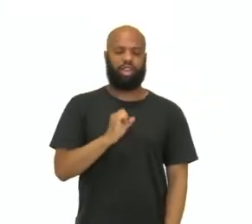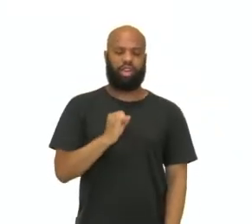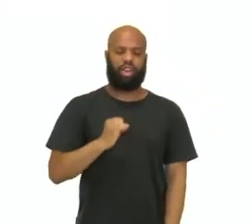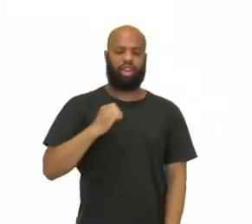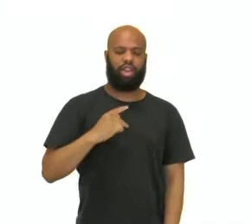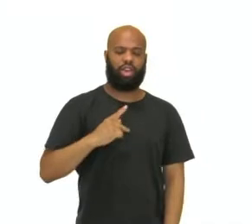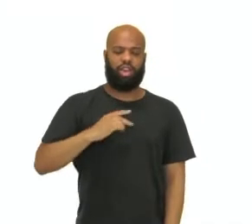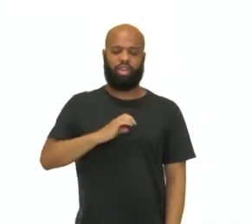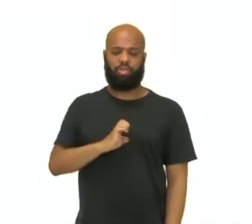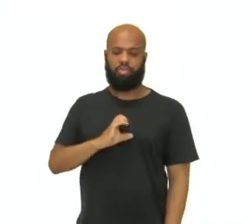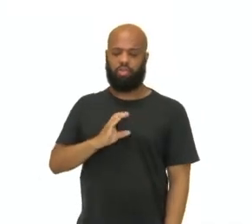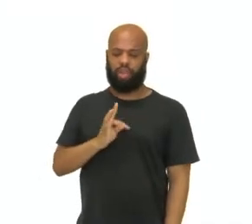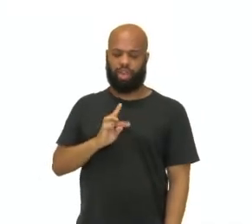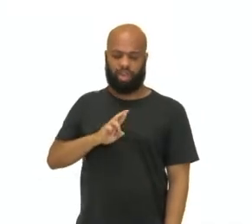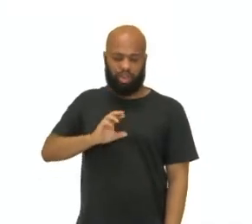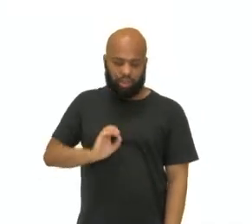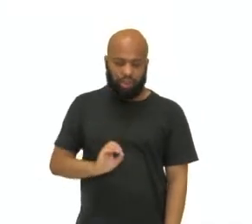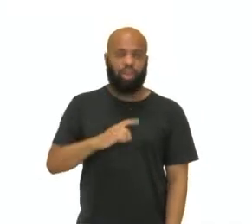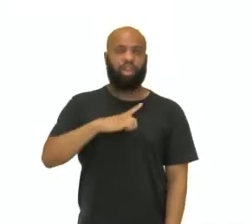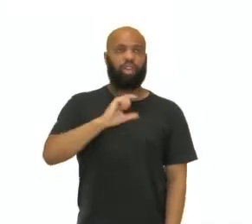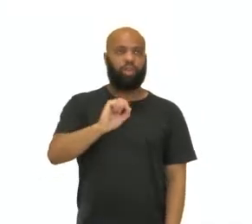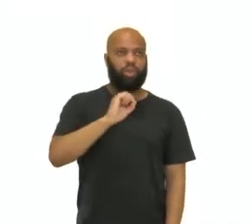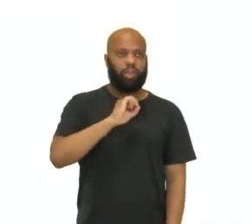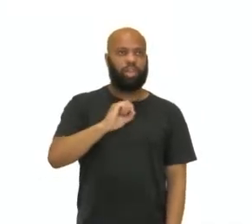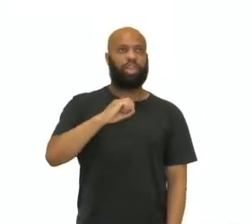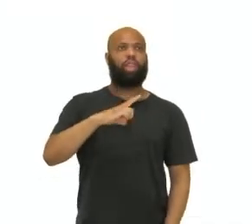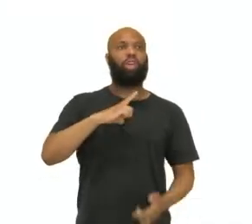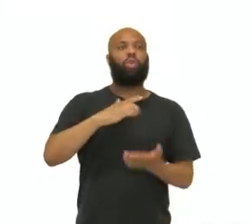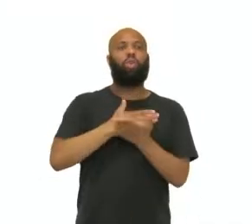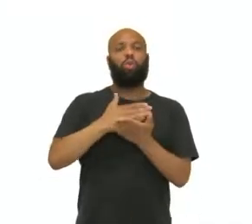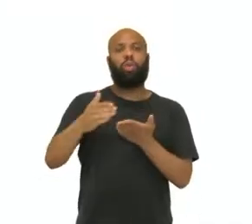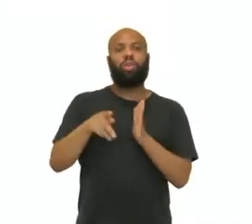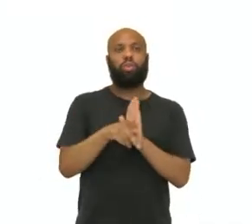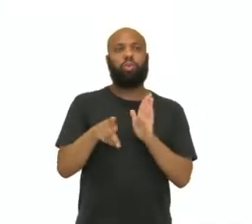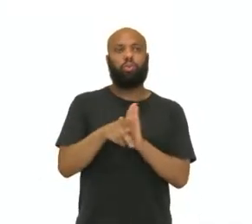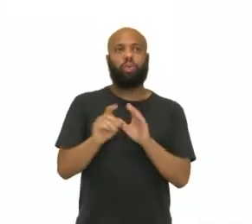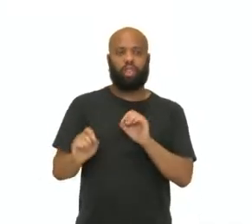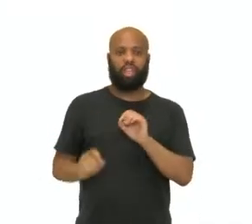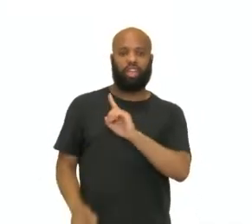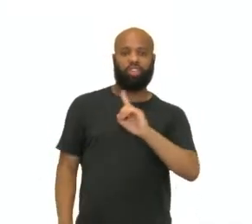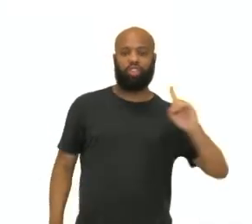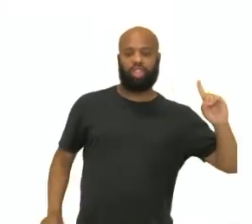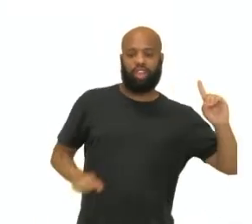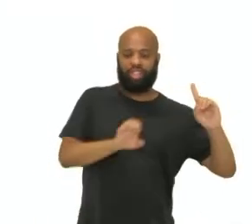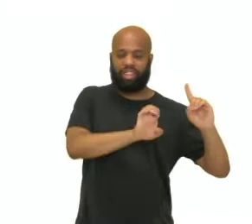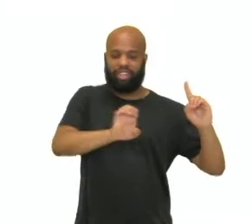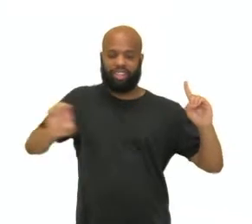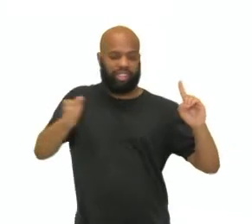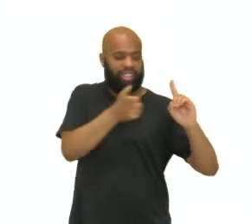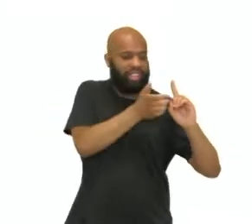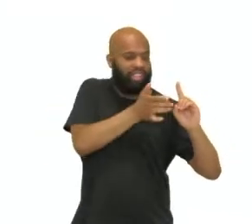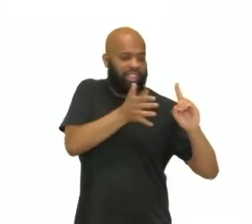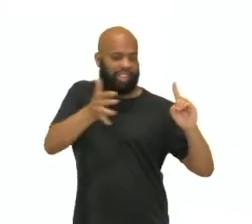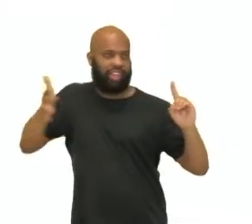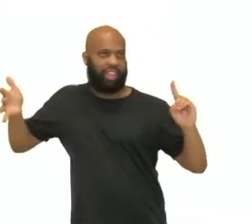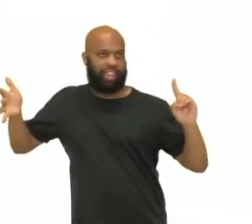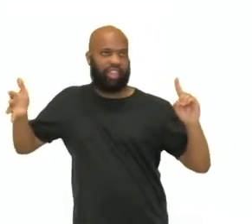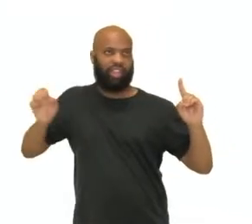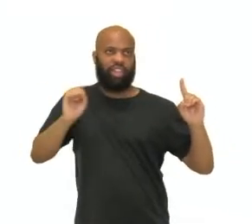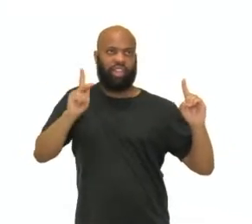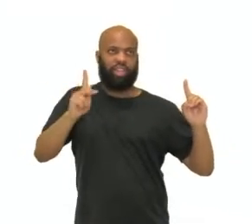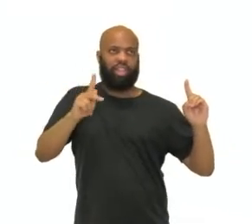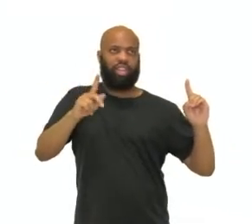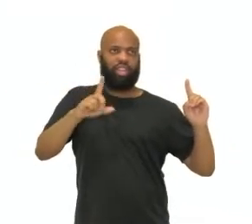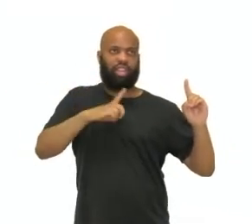interessante. Pessoal, ó, você tem vindo da direita para a minha esquerda, deixa eu ver.